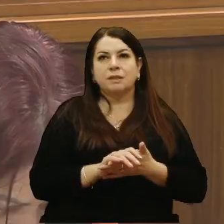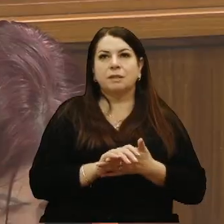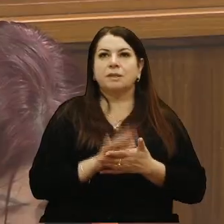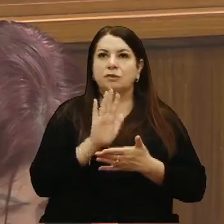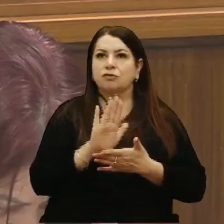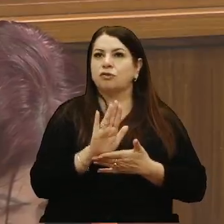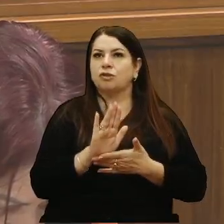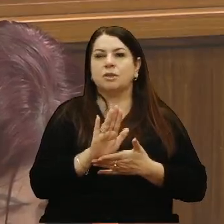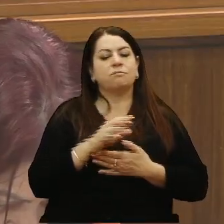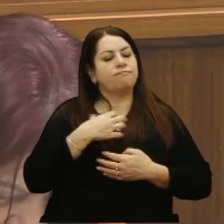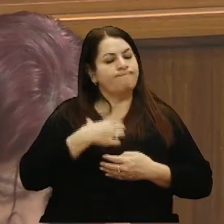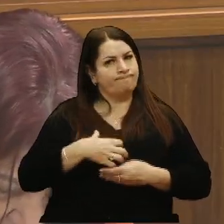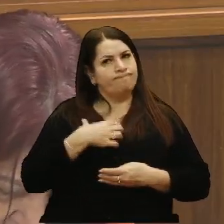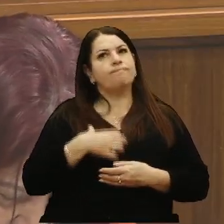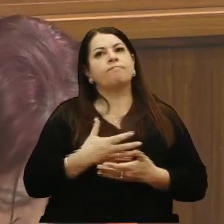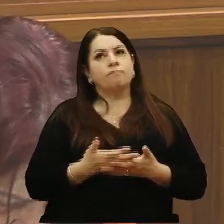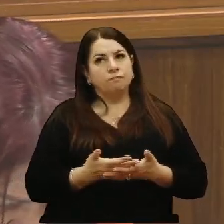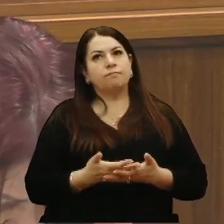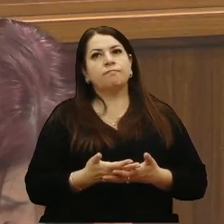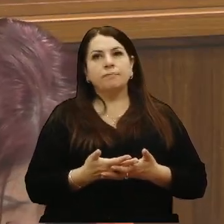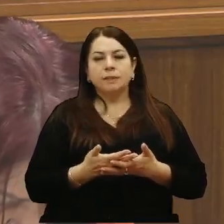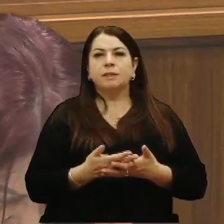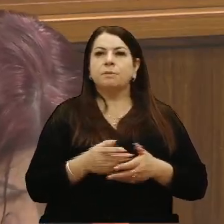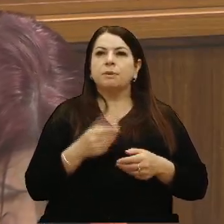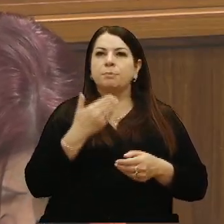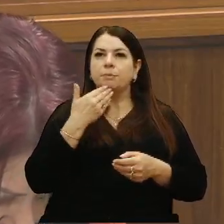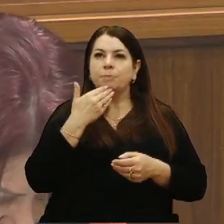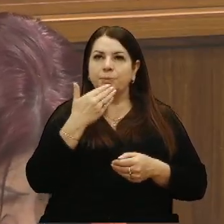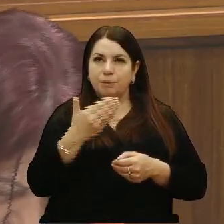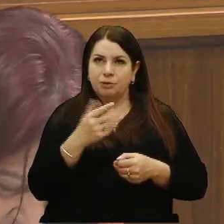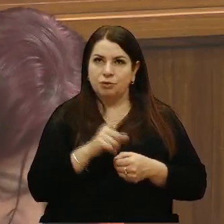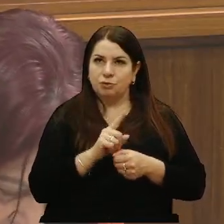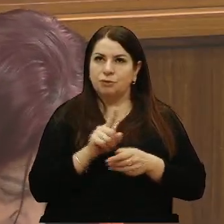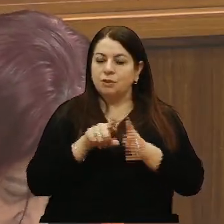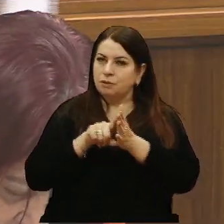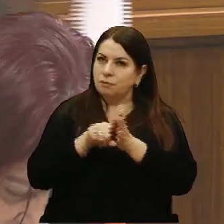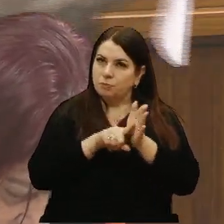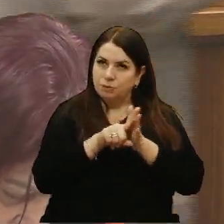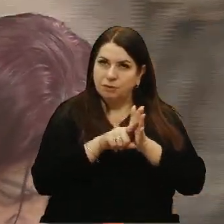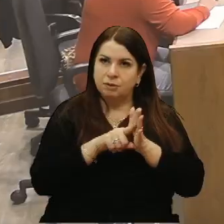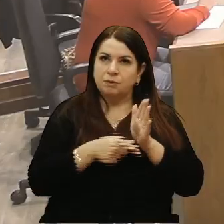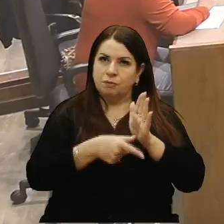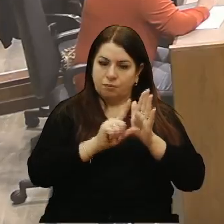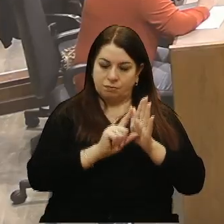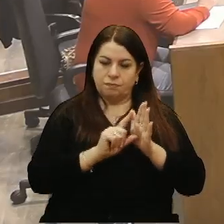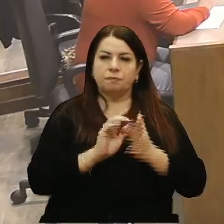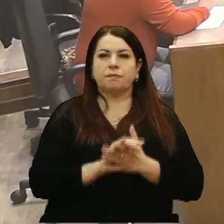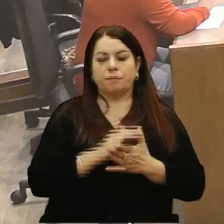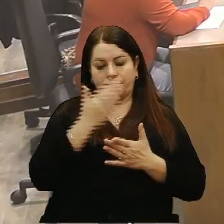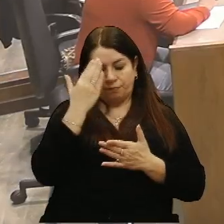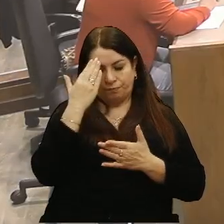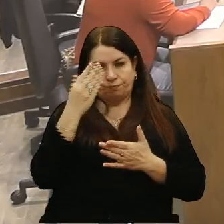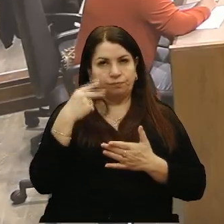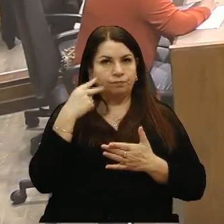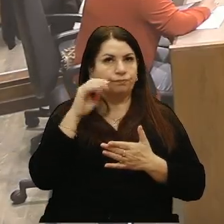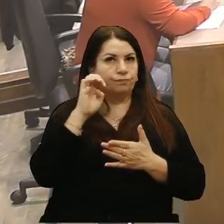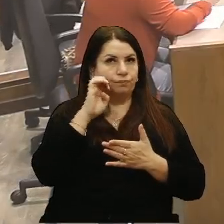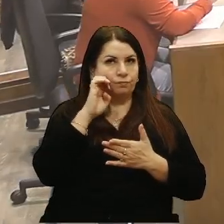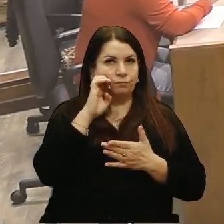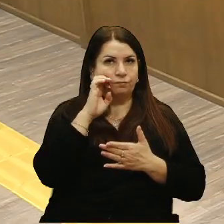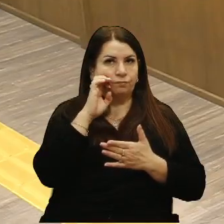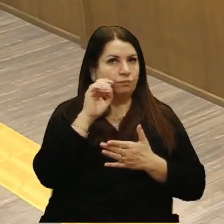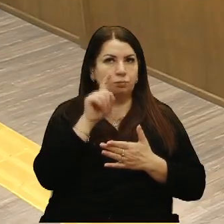aqui a minha indignação e a minha solicitação para que isso seja apurado quanto antes. Obrigado, vereadora Estela. Eu não